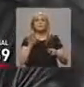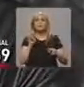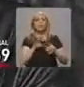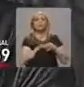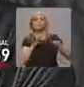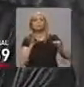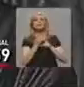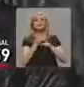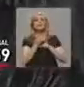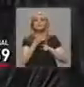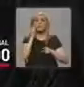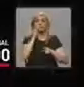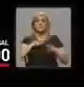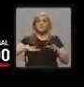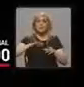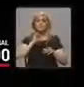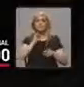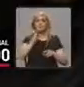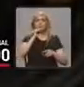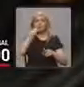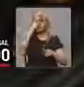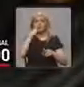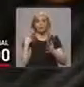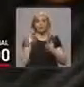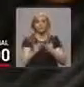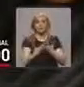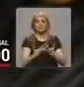do contexto em que vivem, que é um contexto histórico.